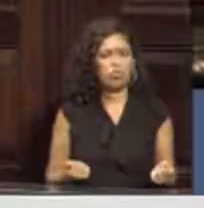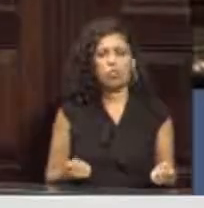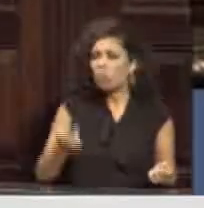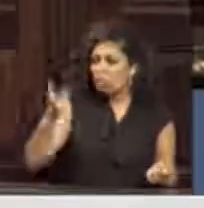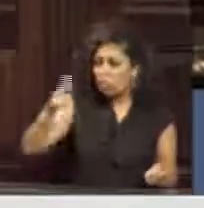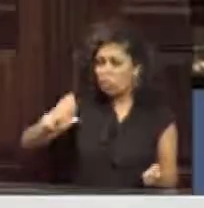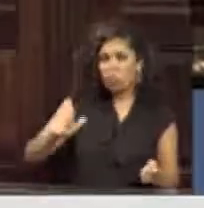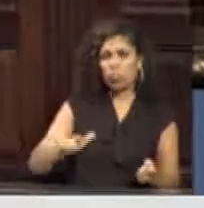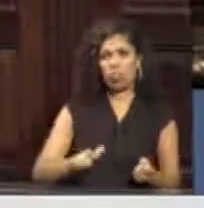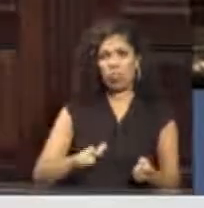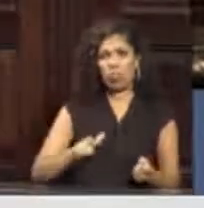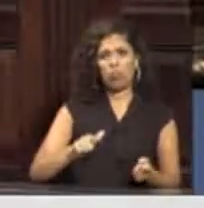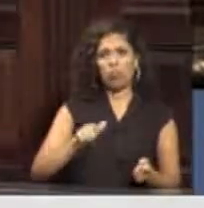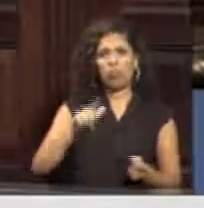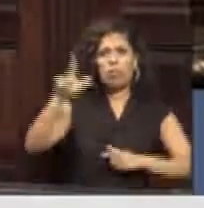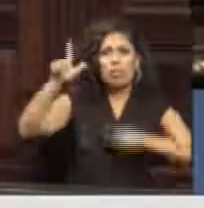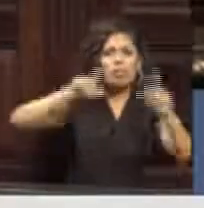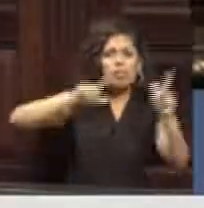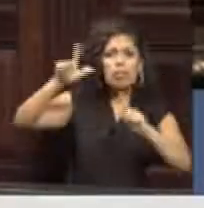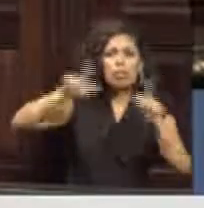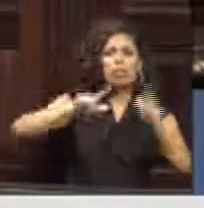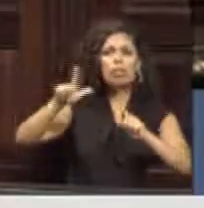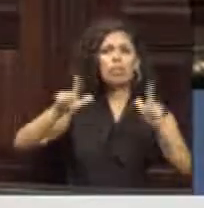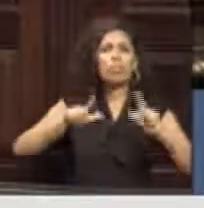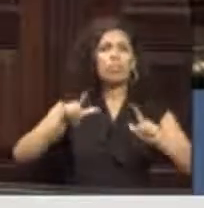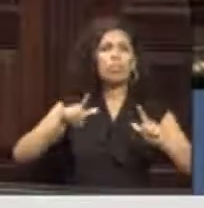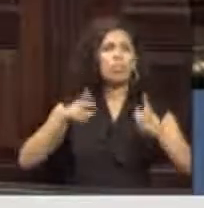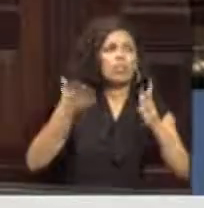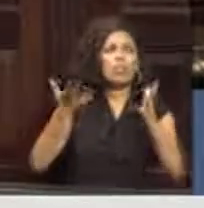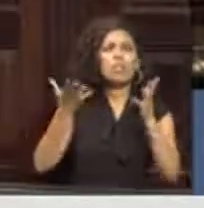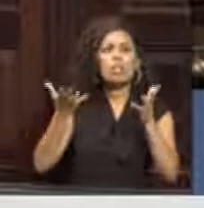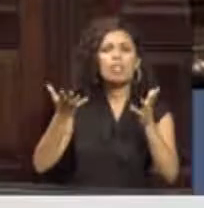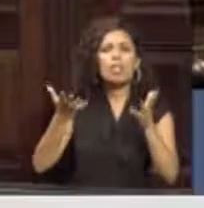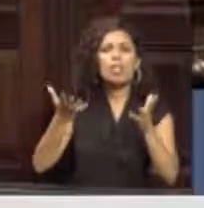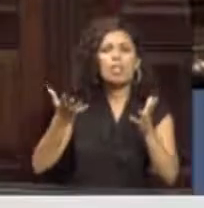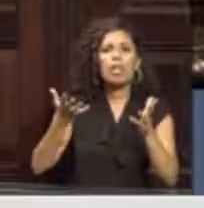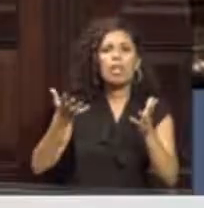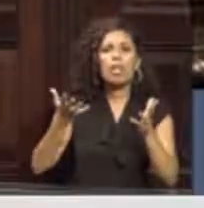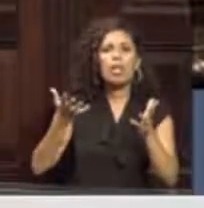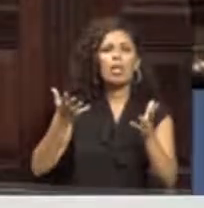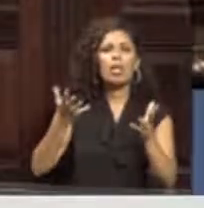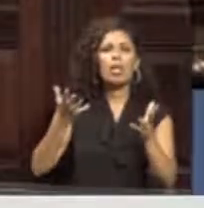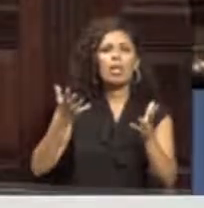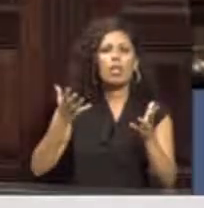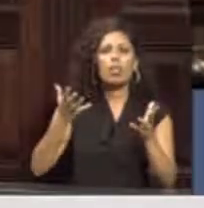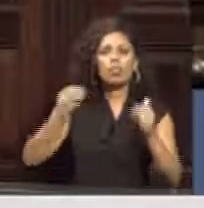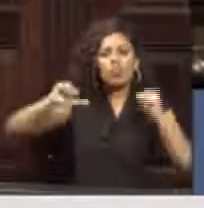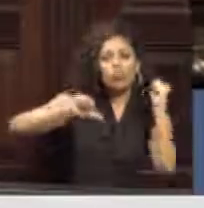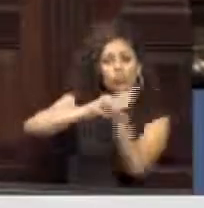vez, colocar esse peso em cima de uma empresa pública.